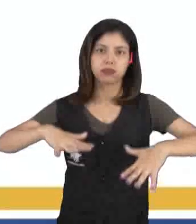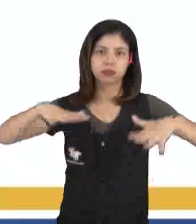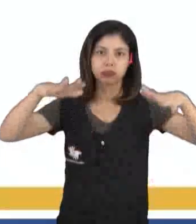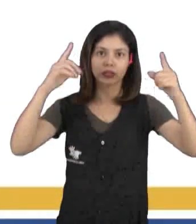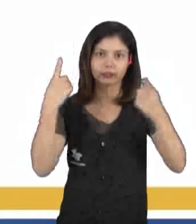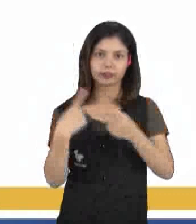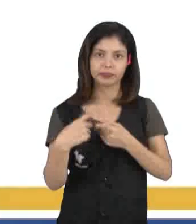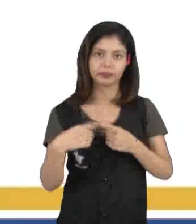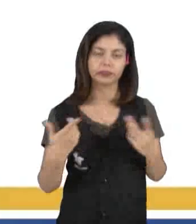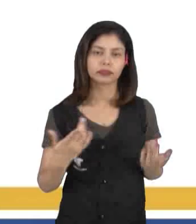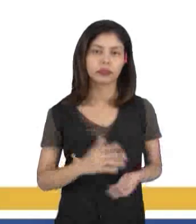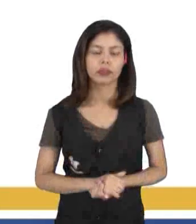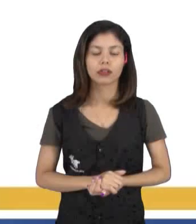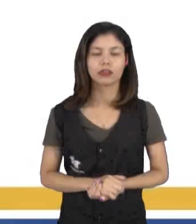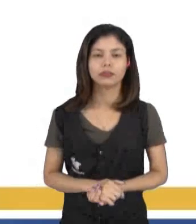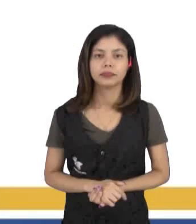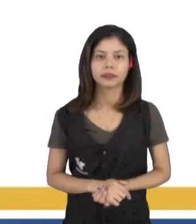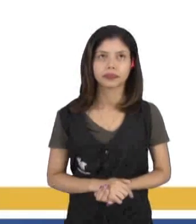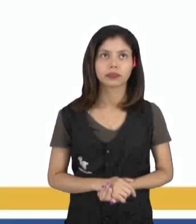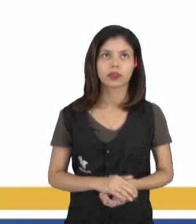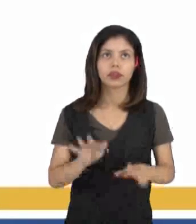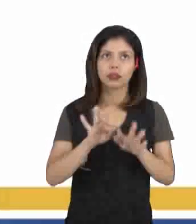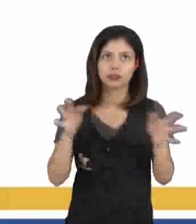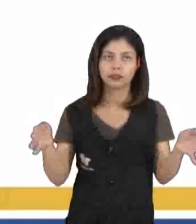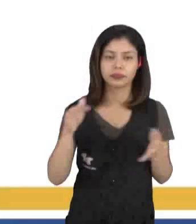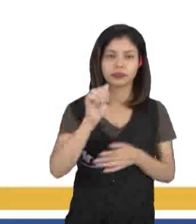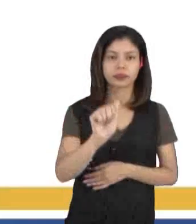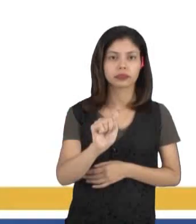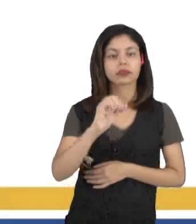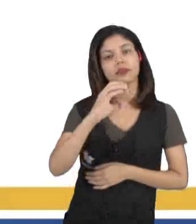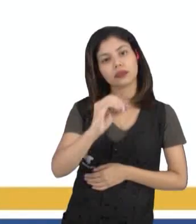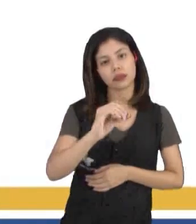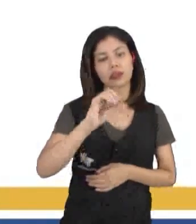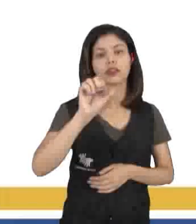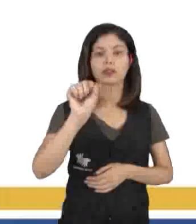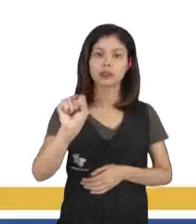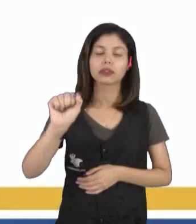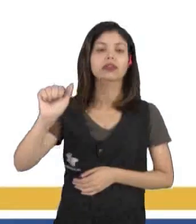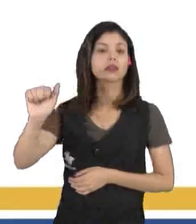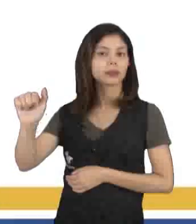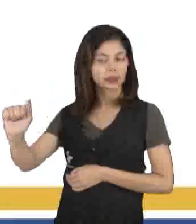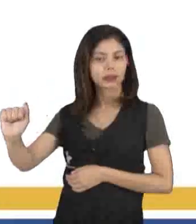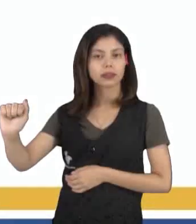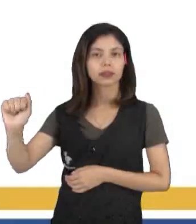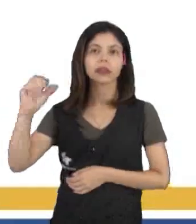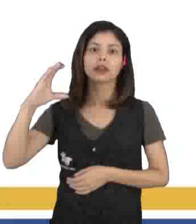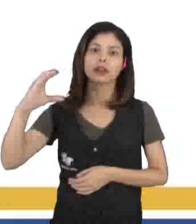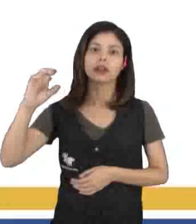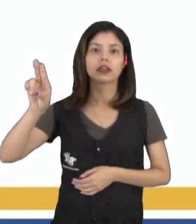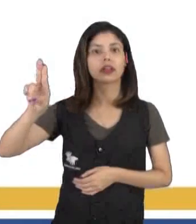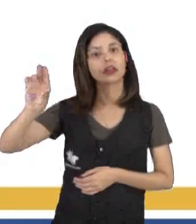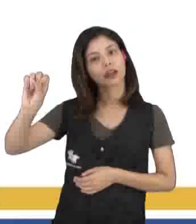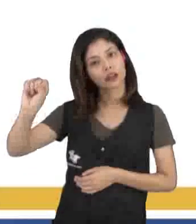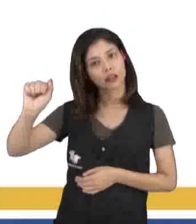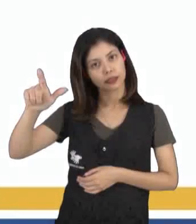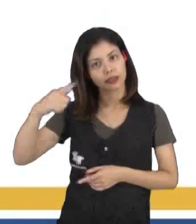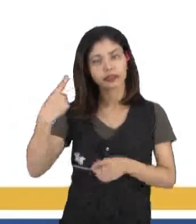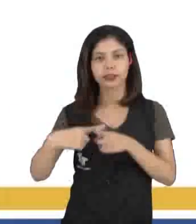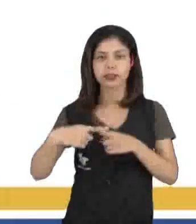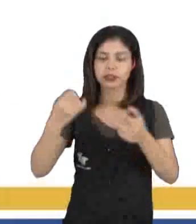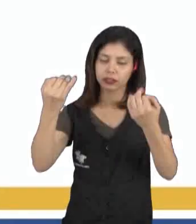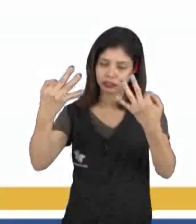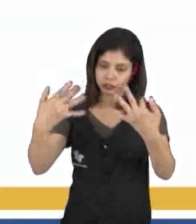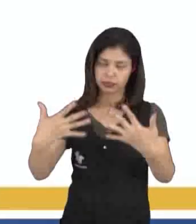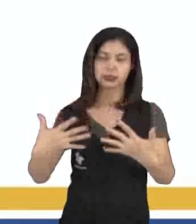uma oração subordinada adverbial causal, né? Uma causa ali que está explicando que a cidade